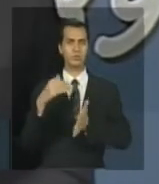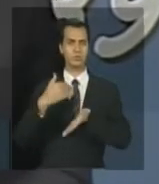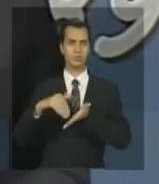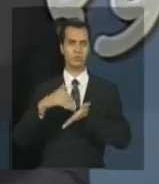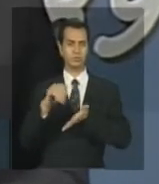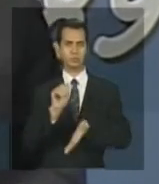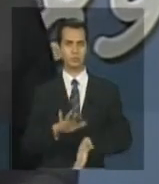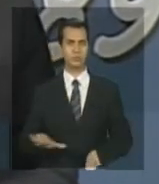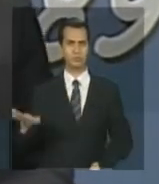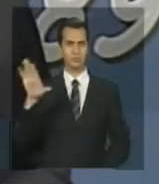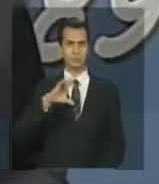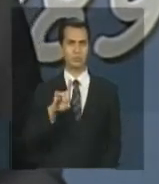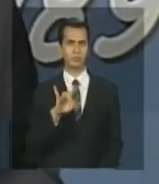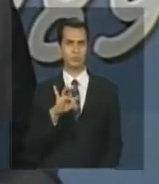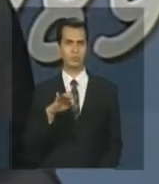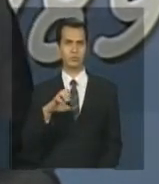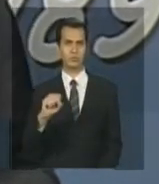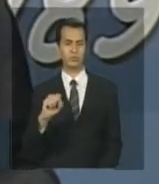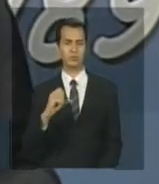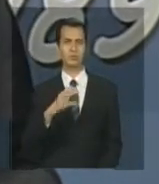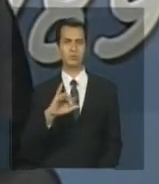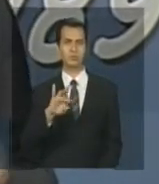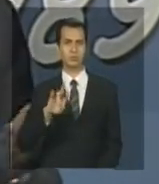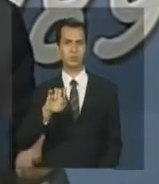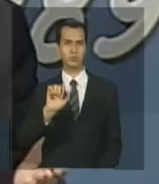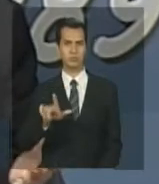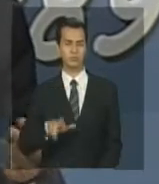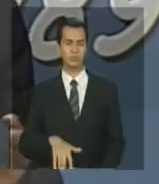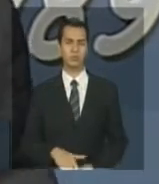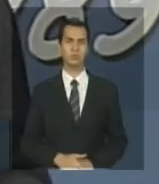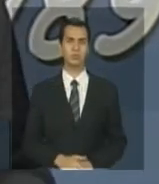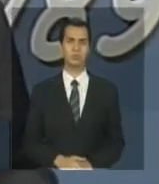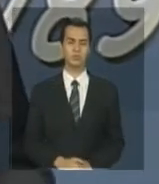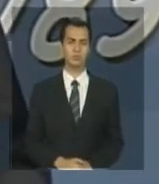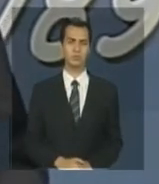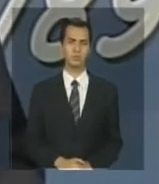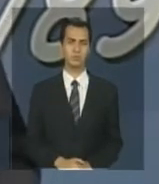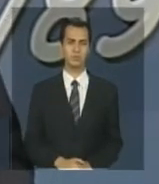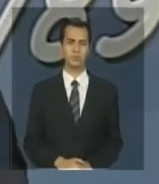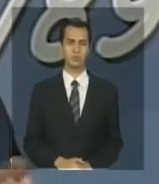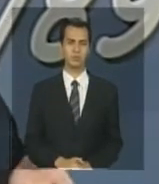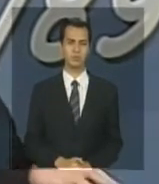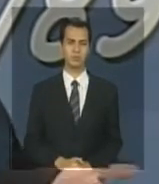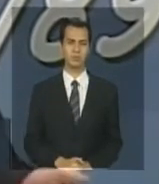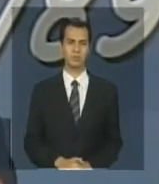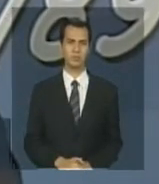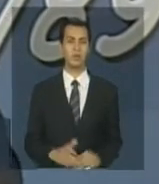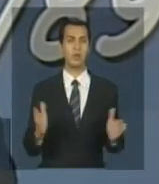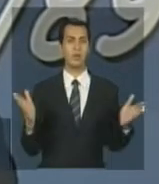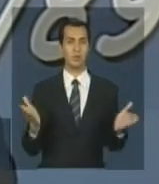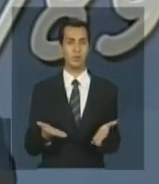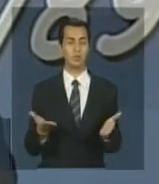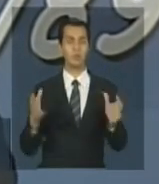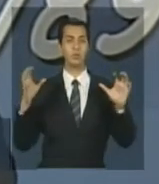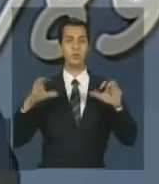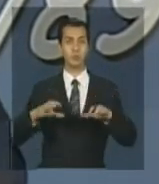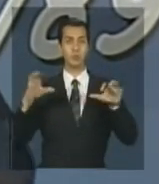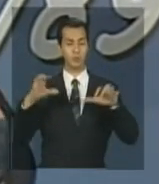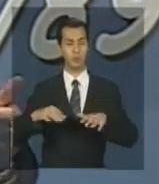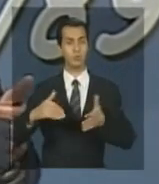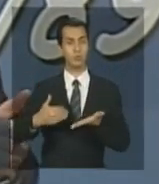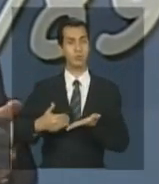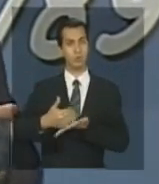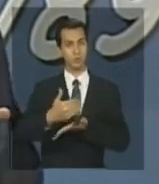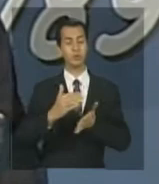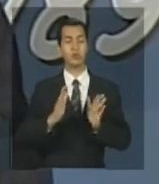secretaria nacional de Defesa Civil e agora já com as chuvas deste verão a